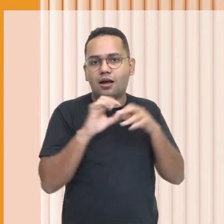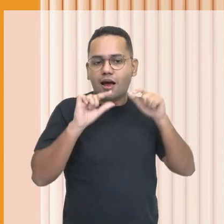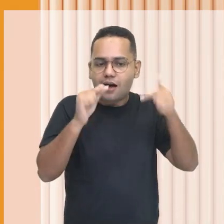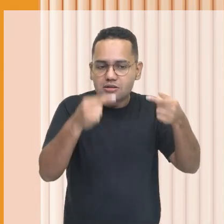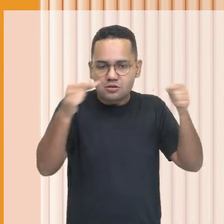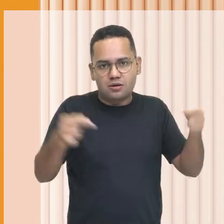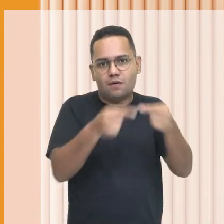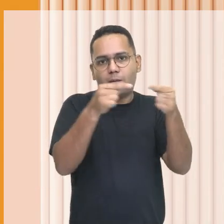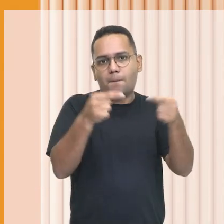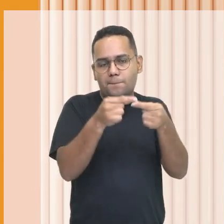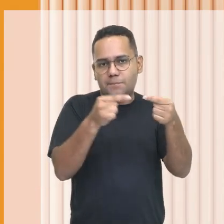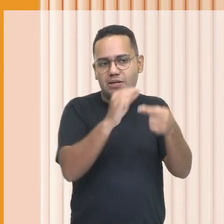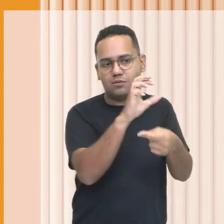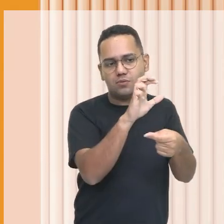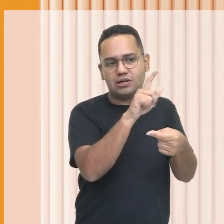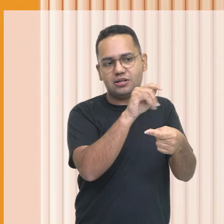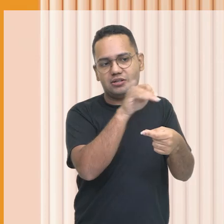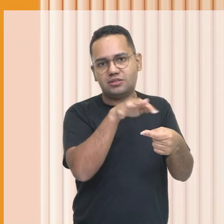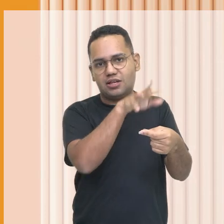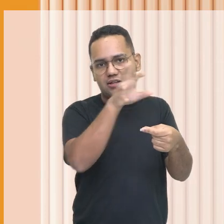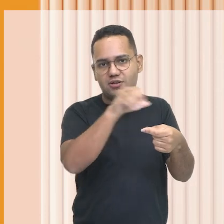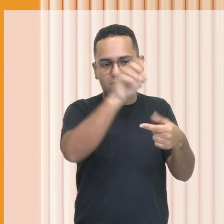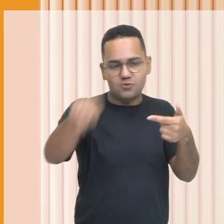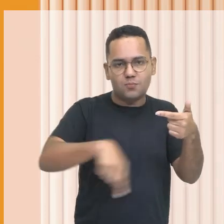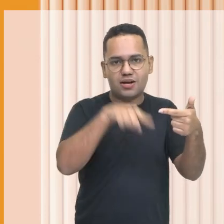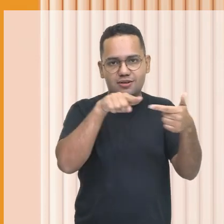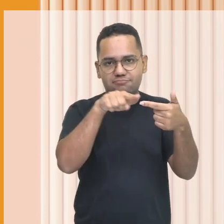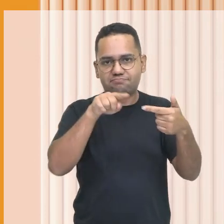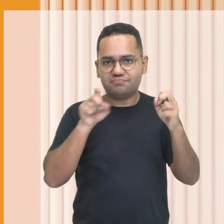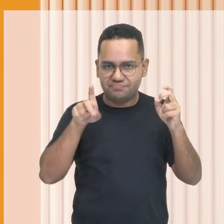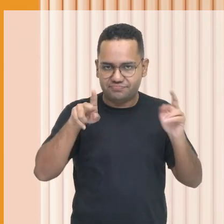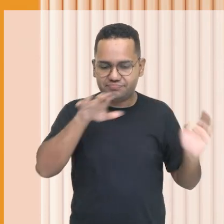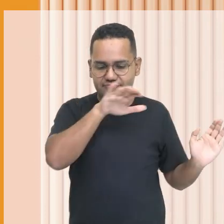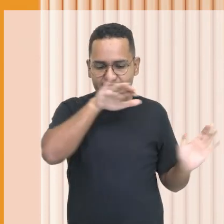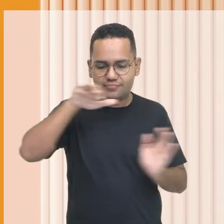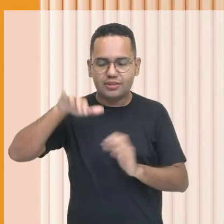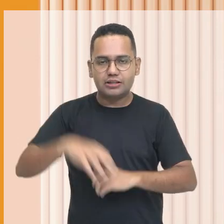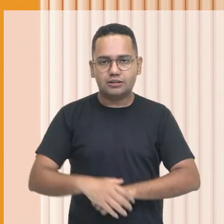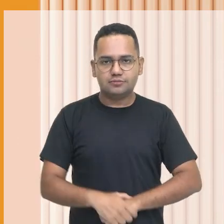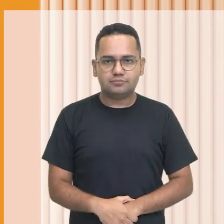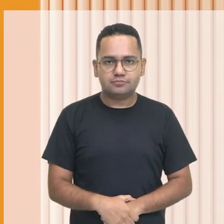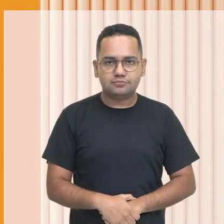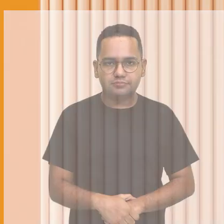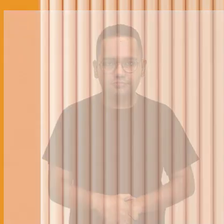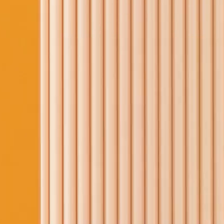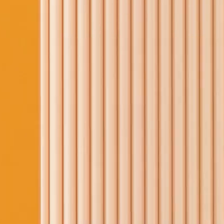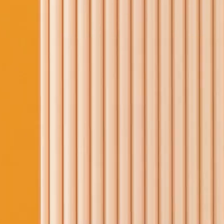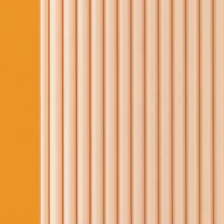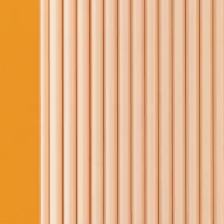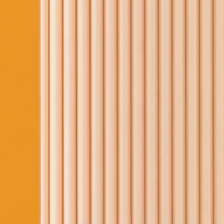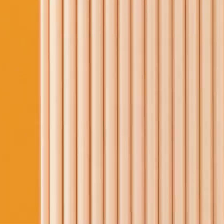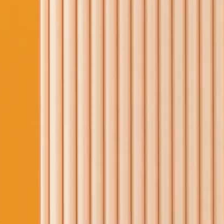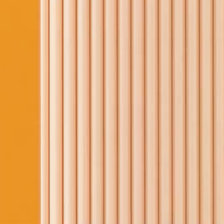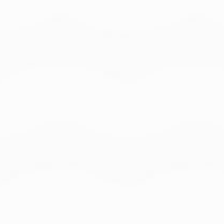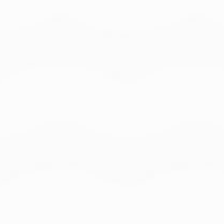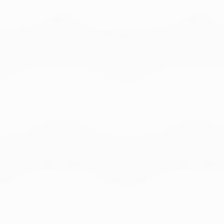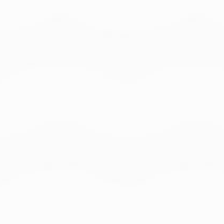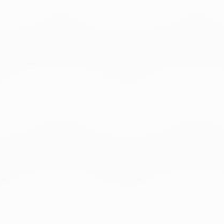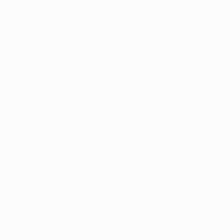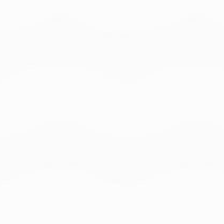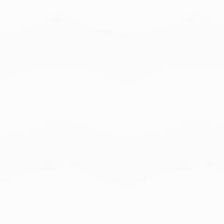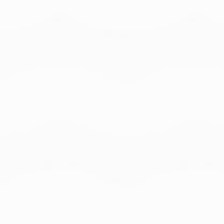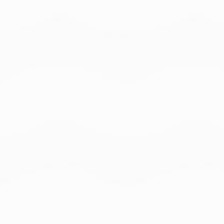clientelistas dentro do coronelismo, ok? Uma das outras formas que pode se manifestar também esse clientelismo é